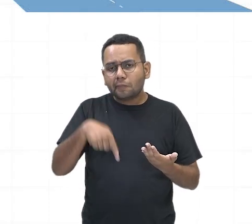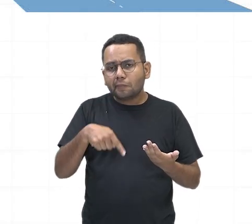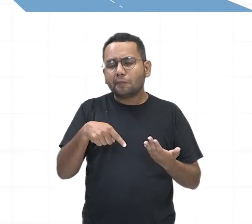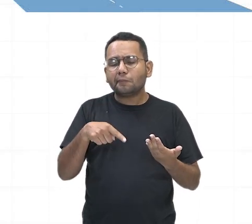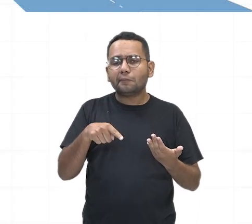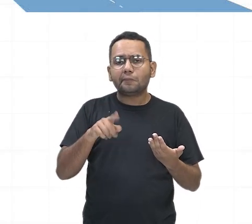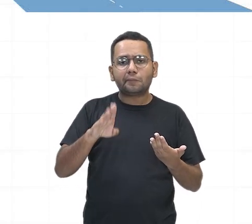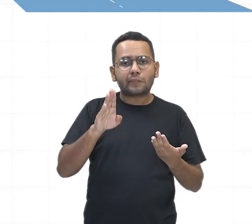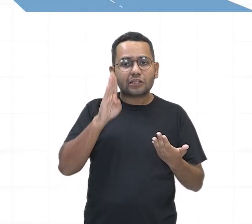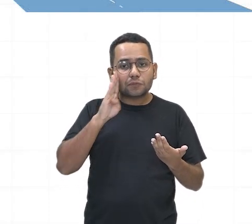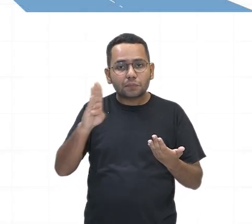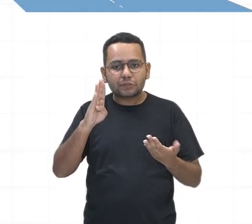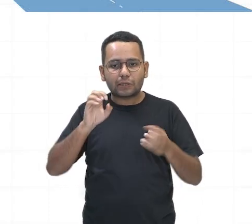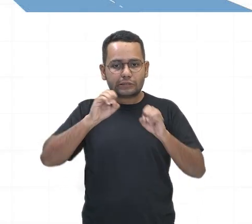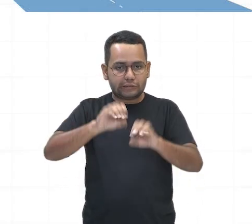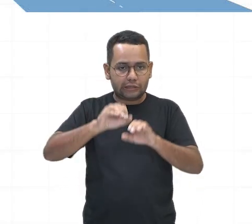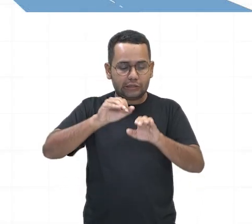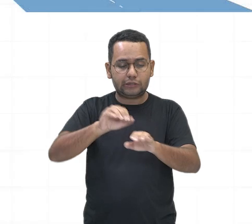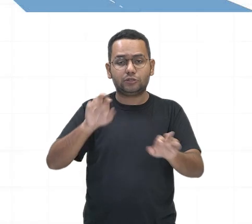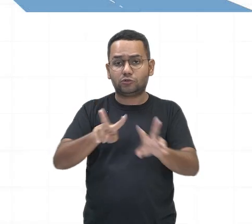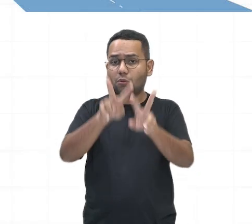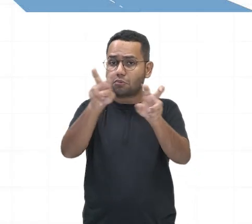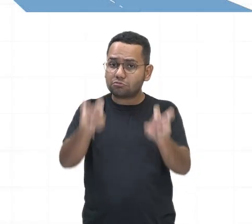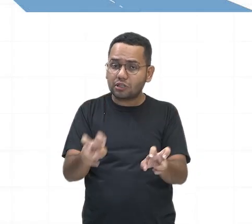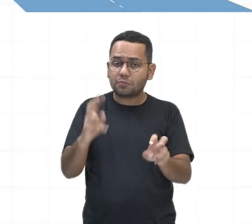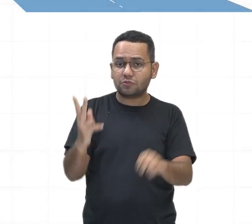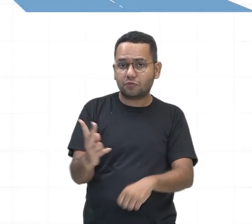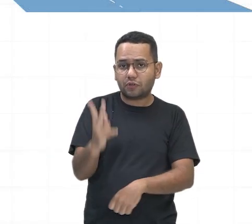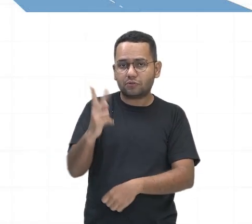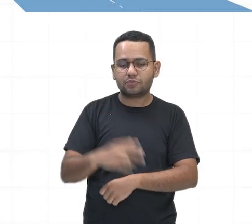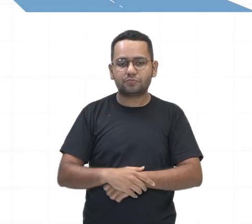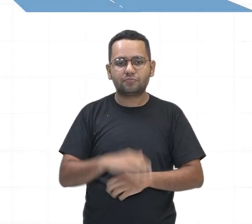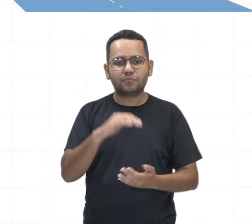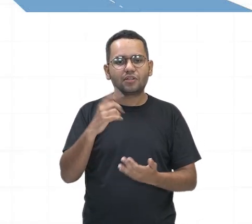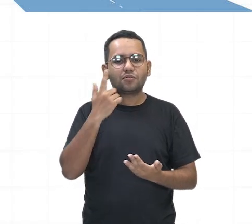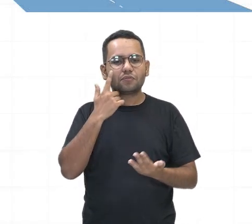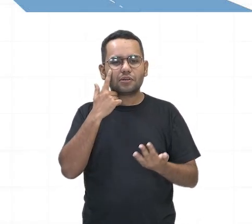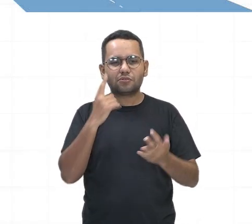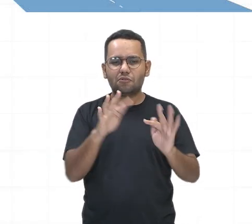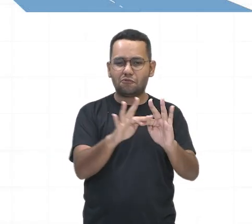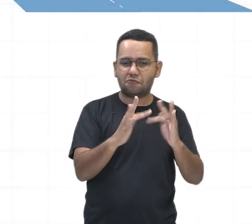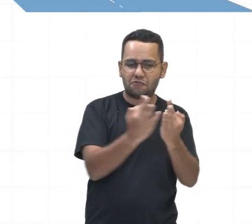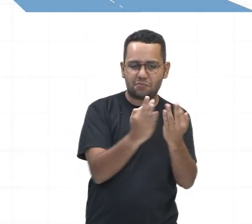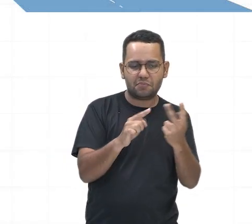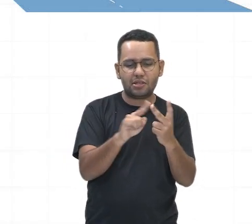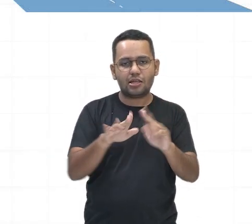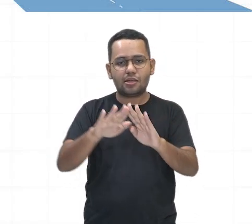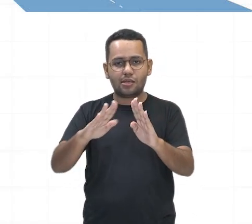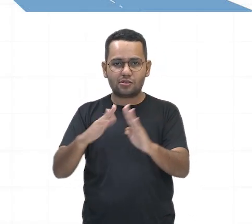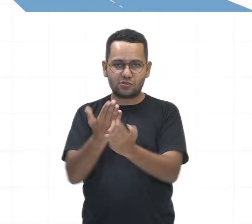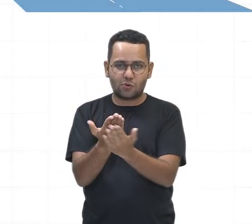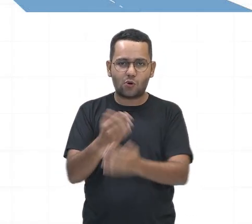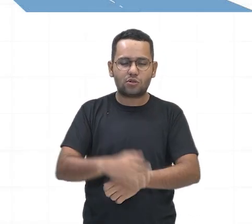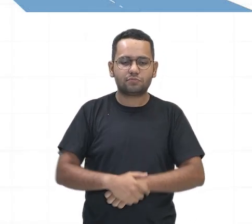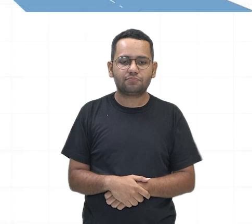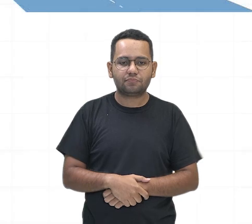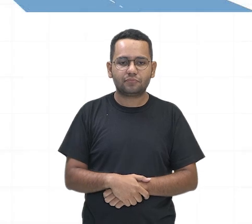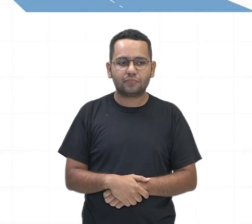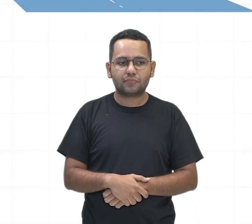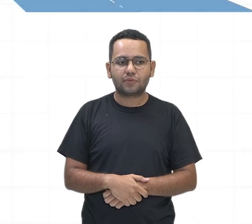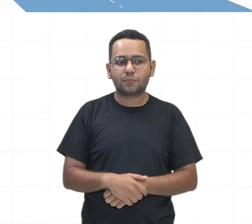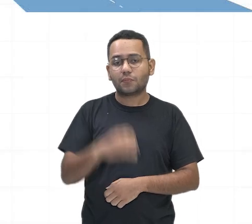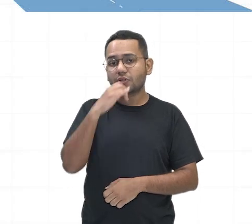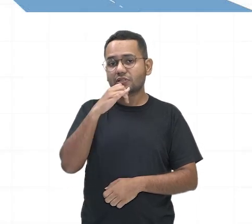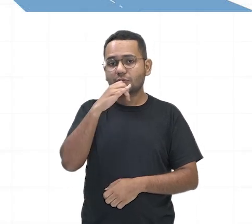valores. Né? A família, é a escola, mas também, no caso da nossa